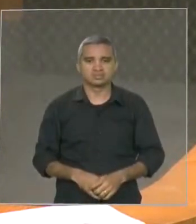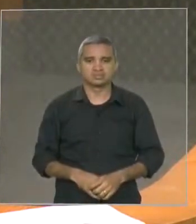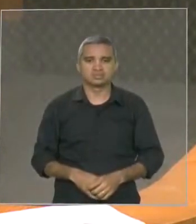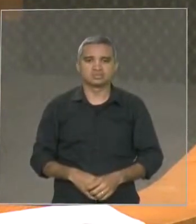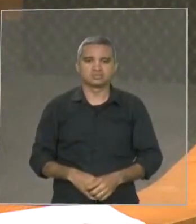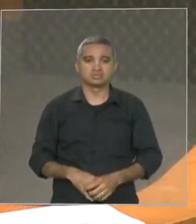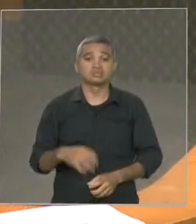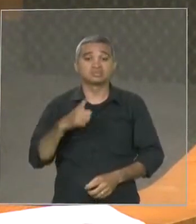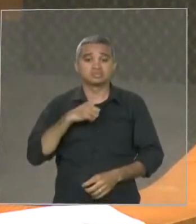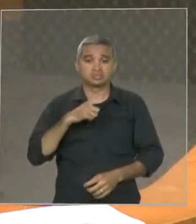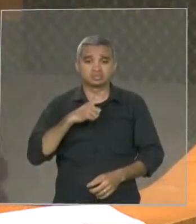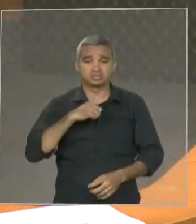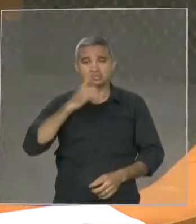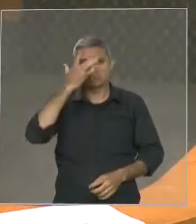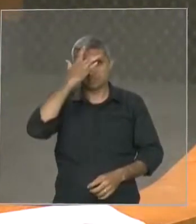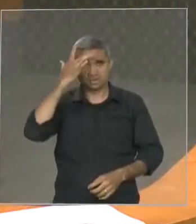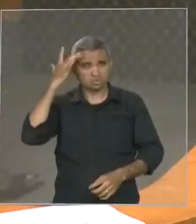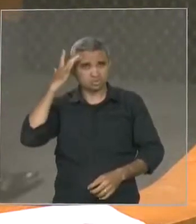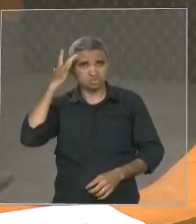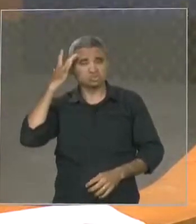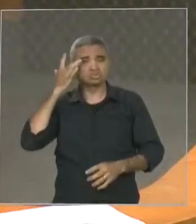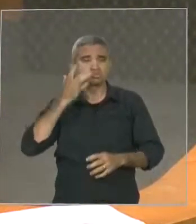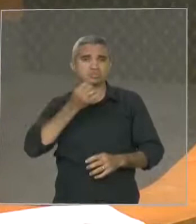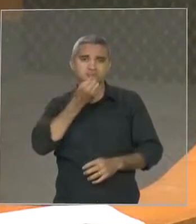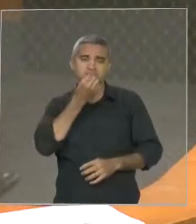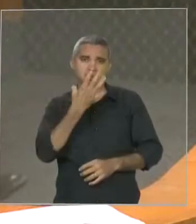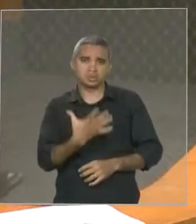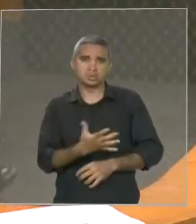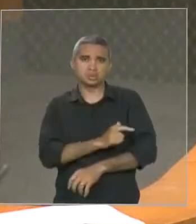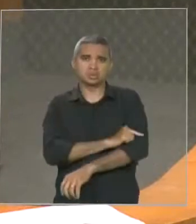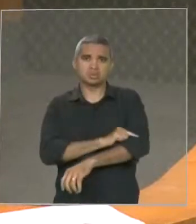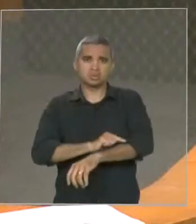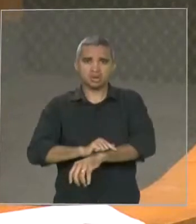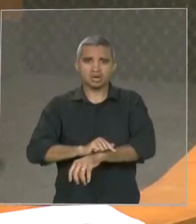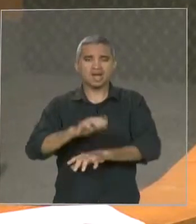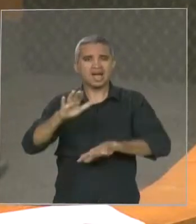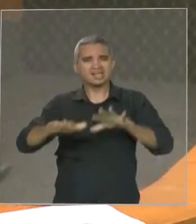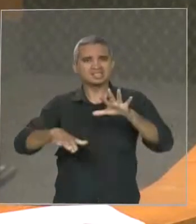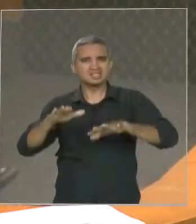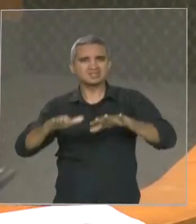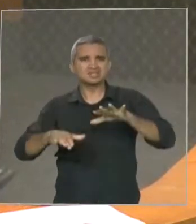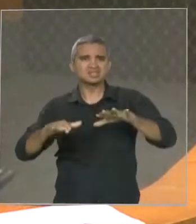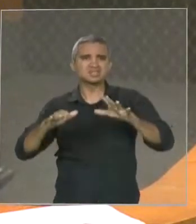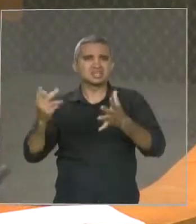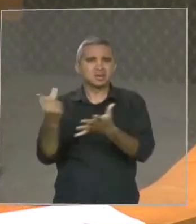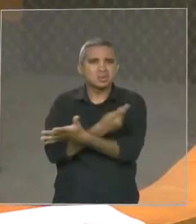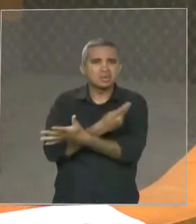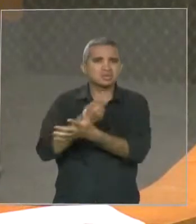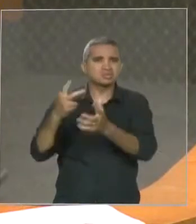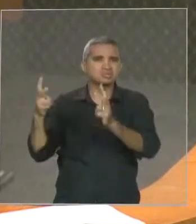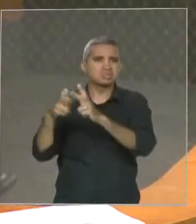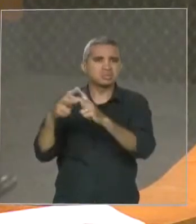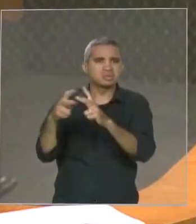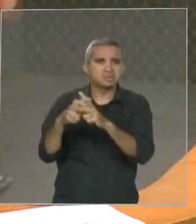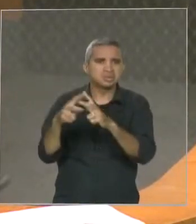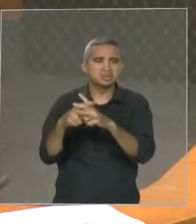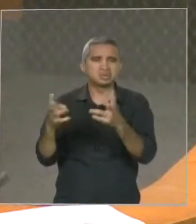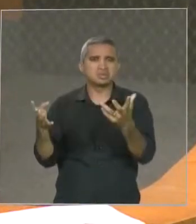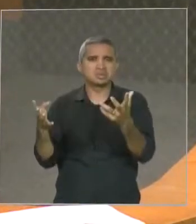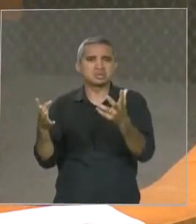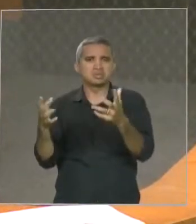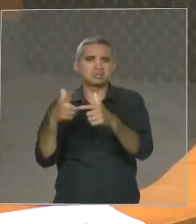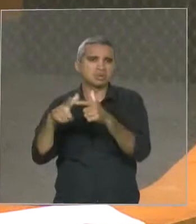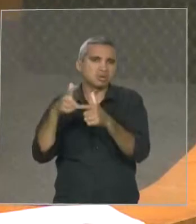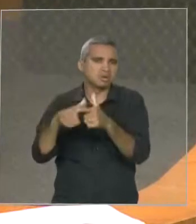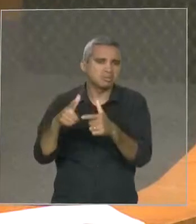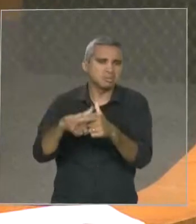Existem pessoas de bem que às vezes tem uma briga com familiar, por um familiar. Existem